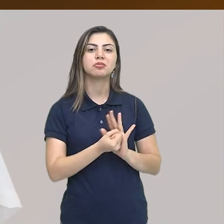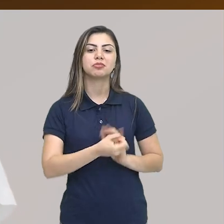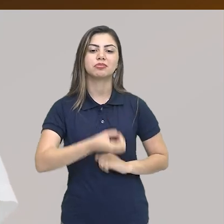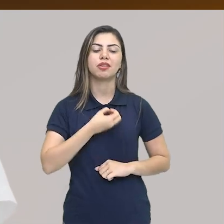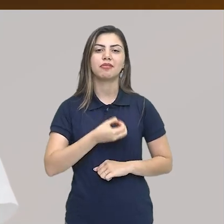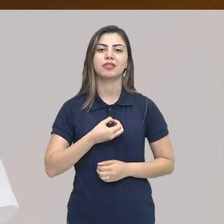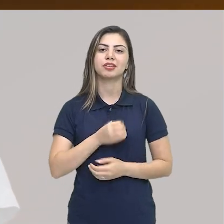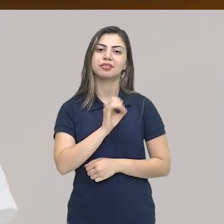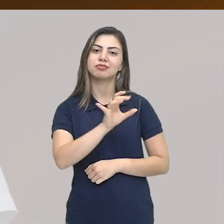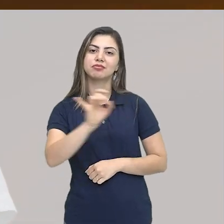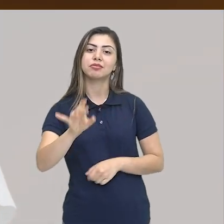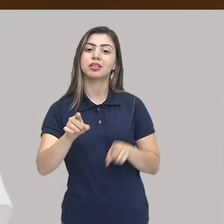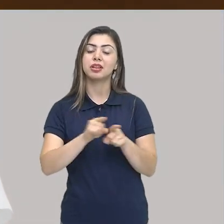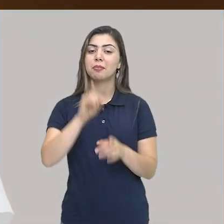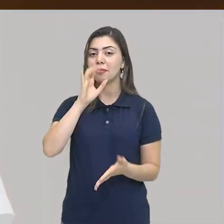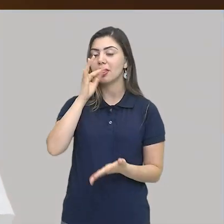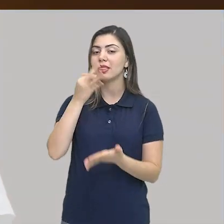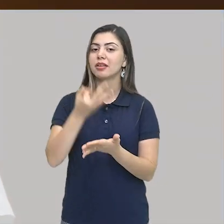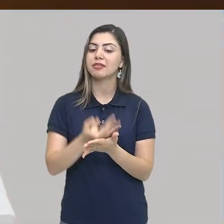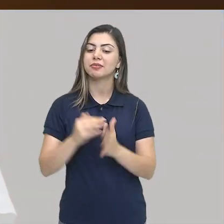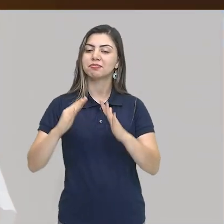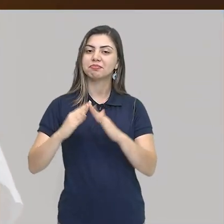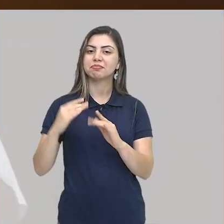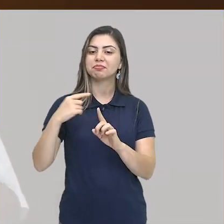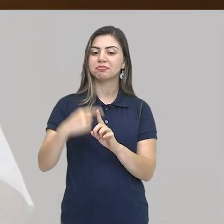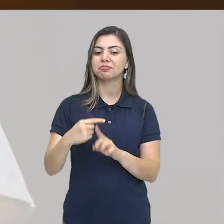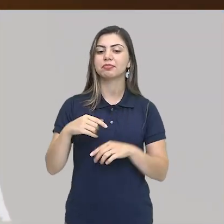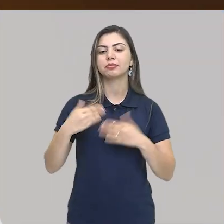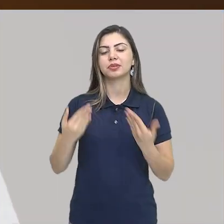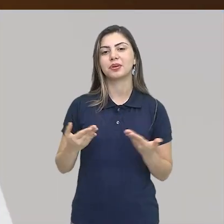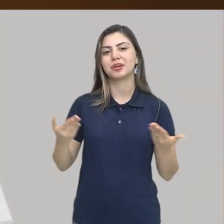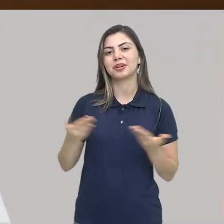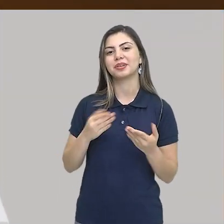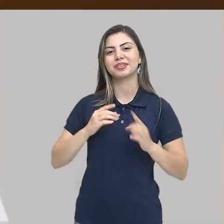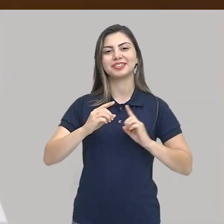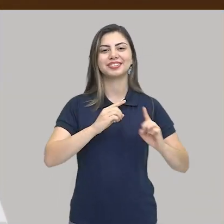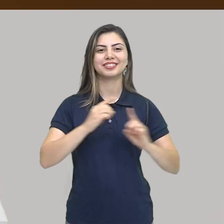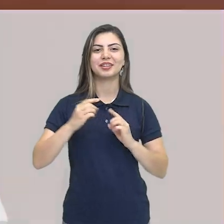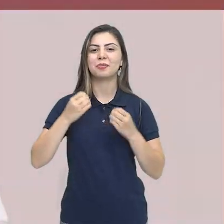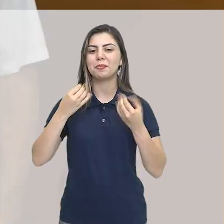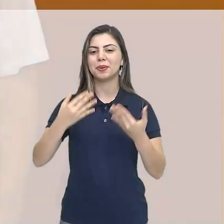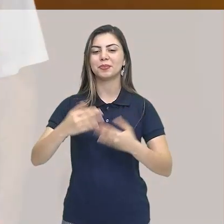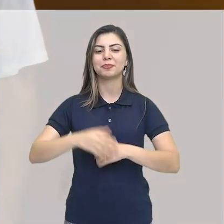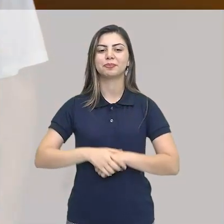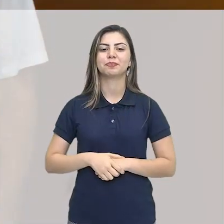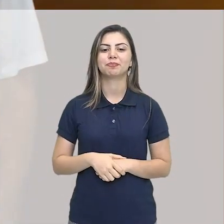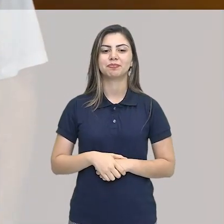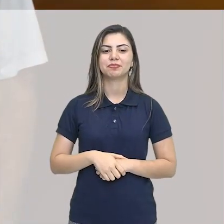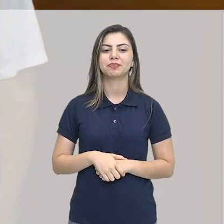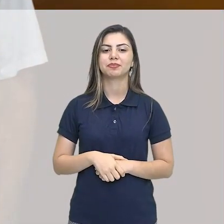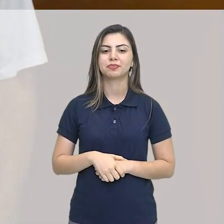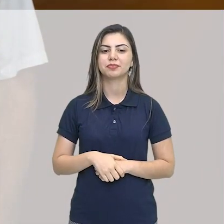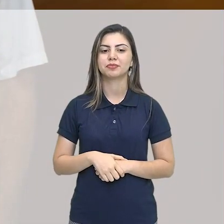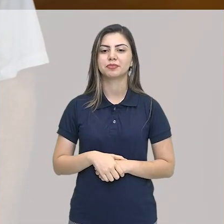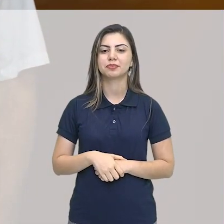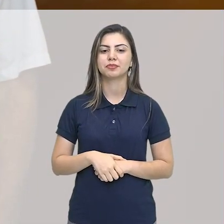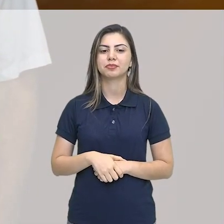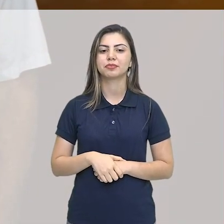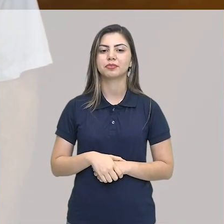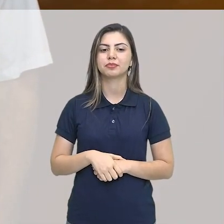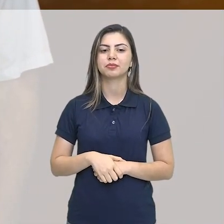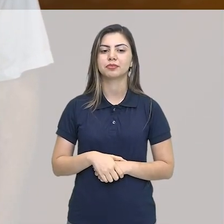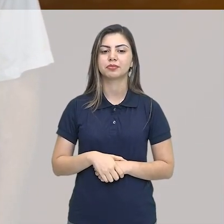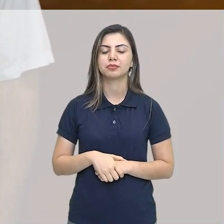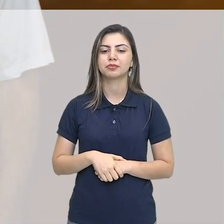vida e também na fé na igreja. Tenhamos um bom diálogo.